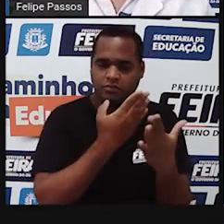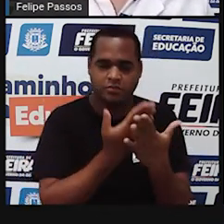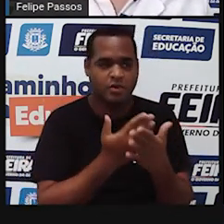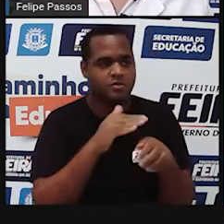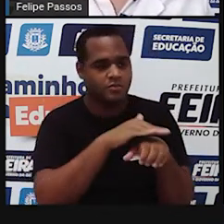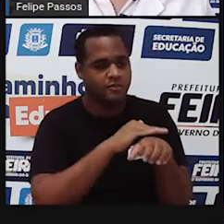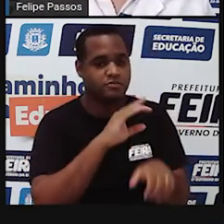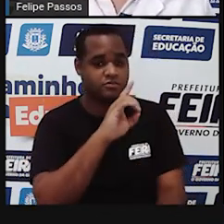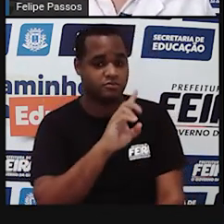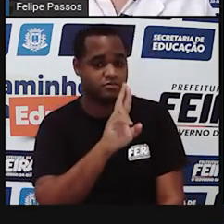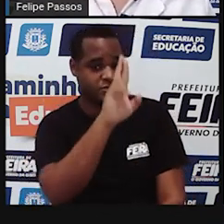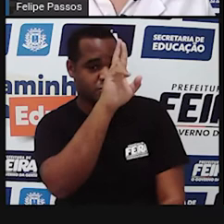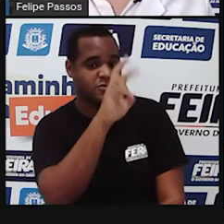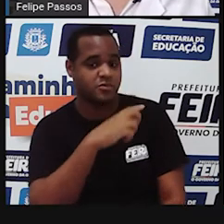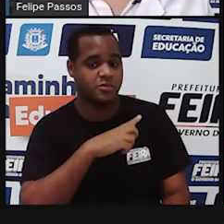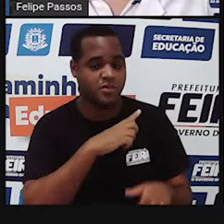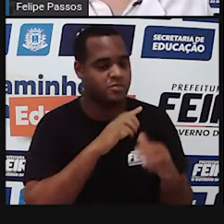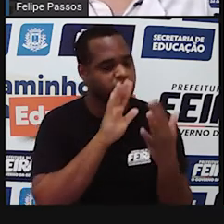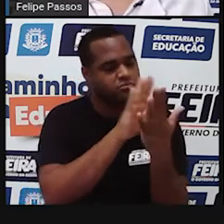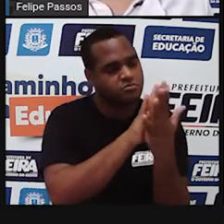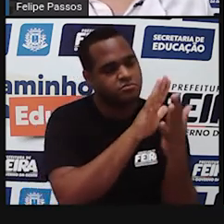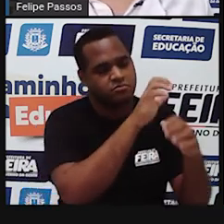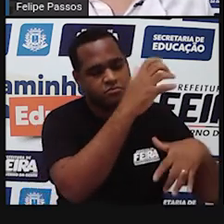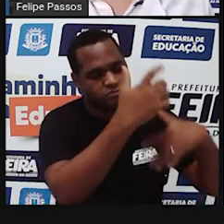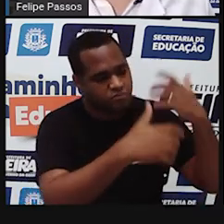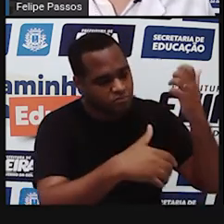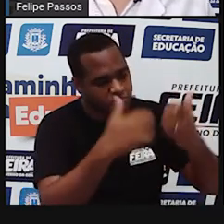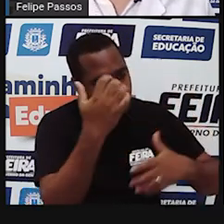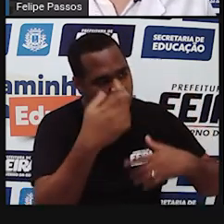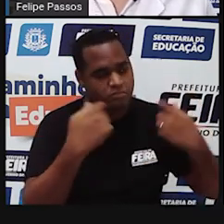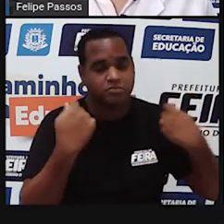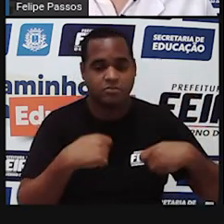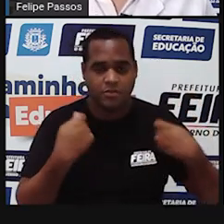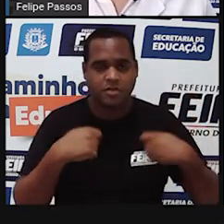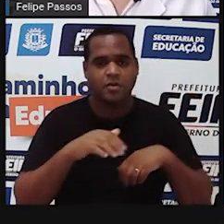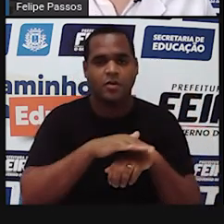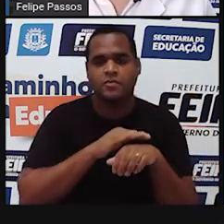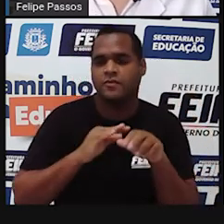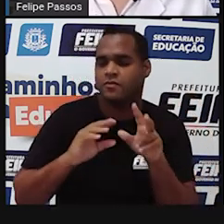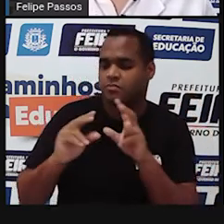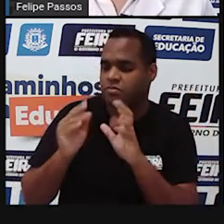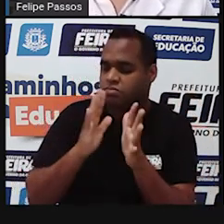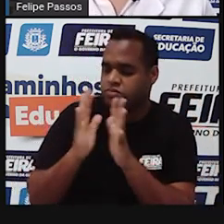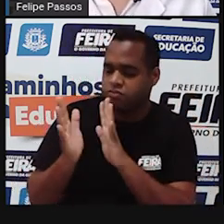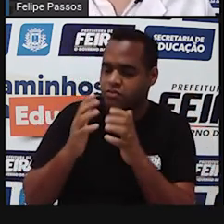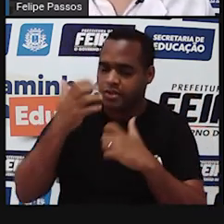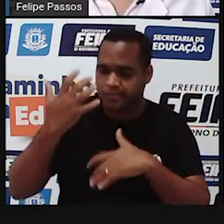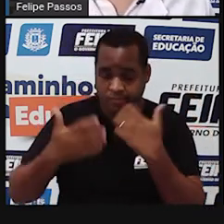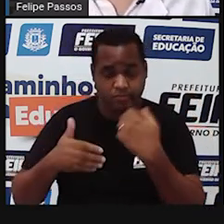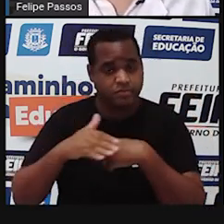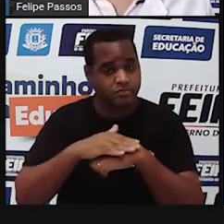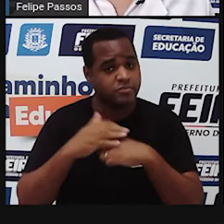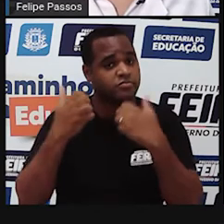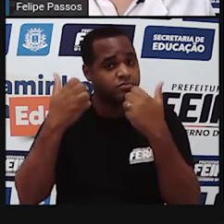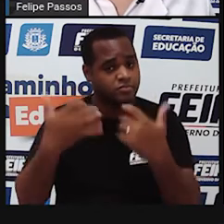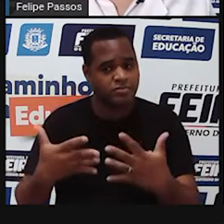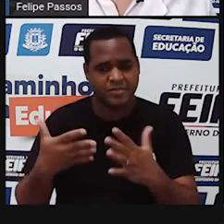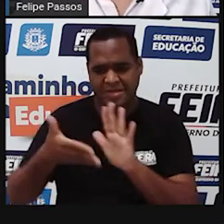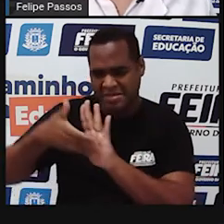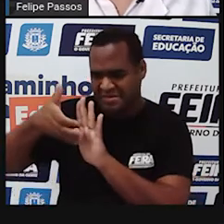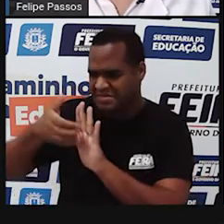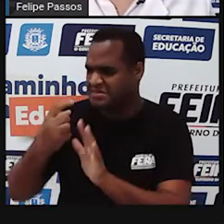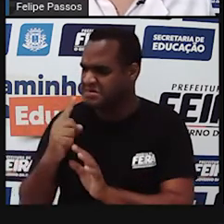coordenação, professores. A gente precisa conversar sobre isso para incluir, para não excluir as pessoas,